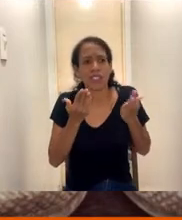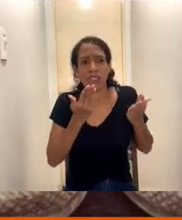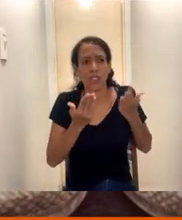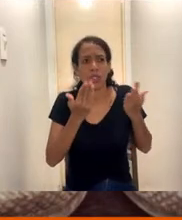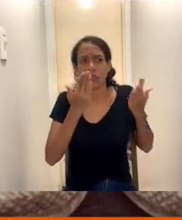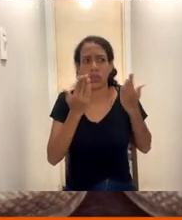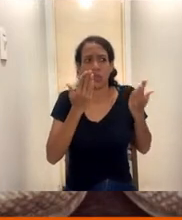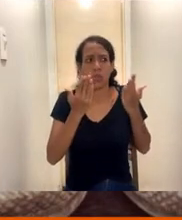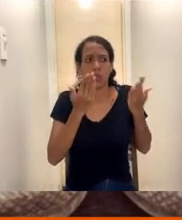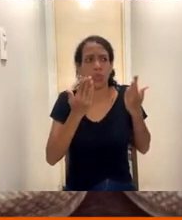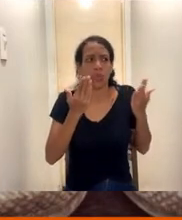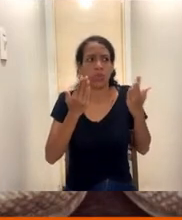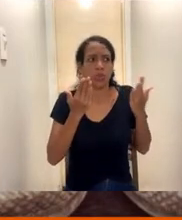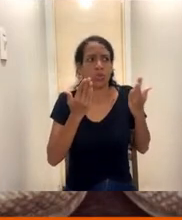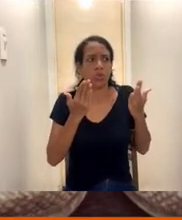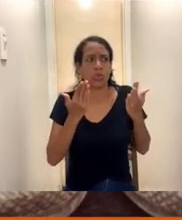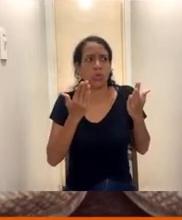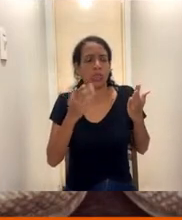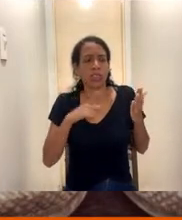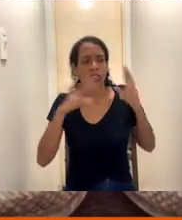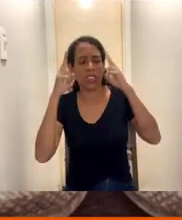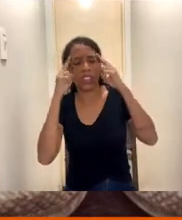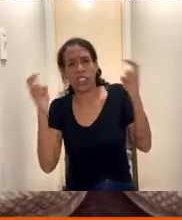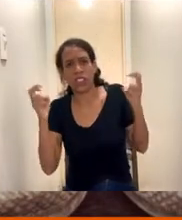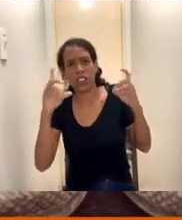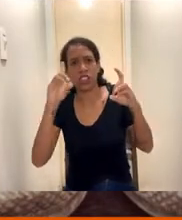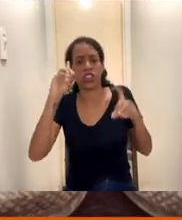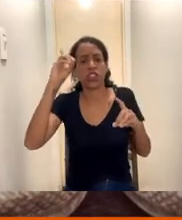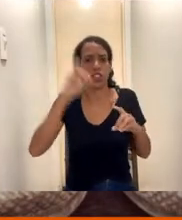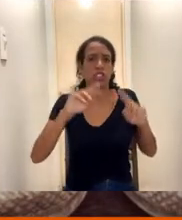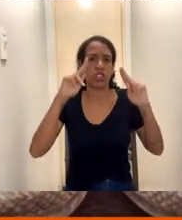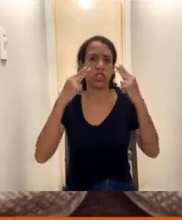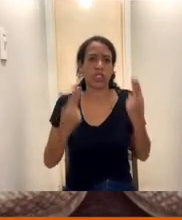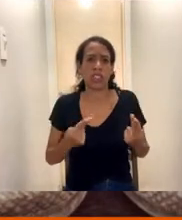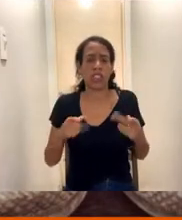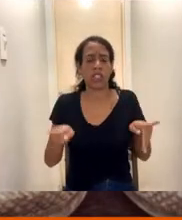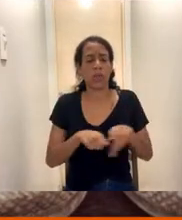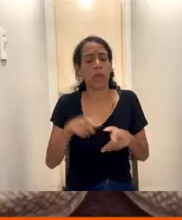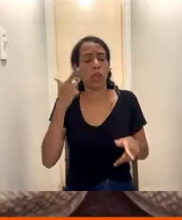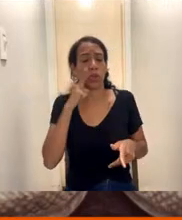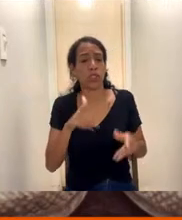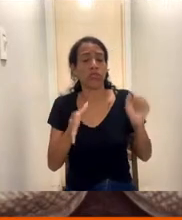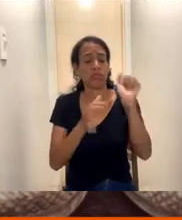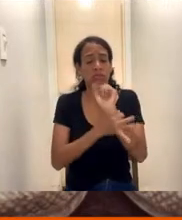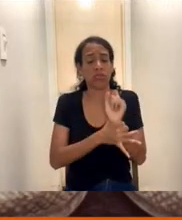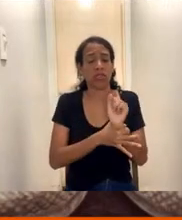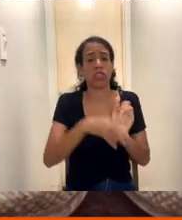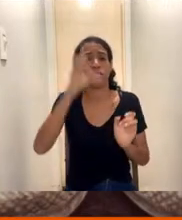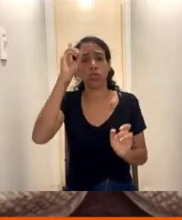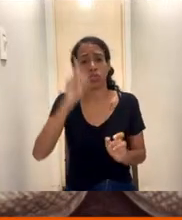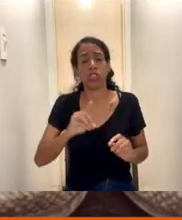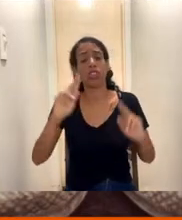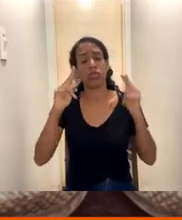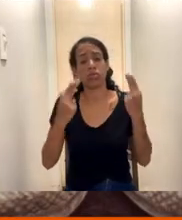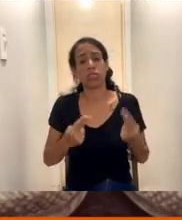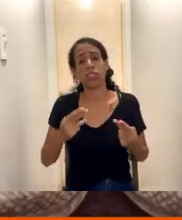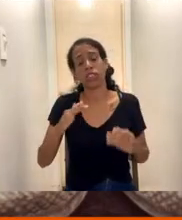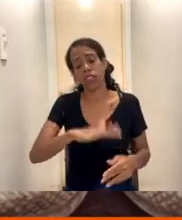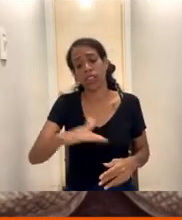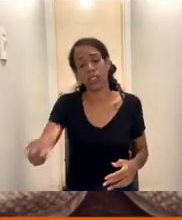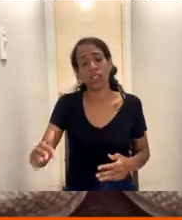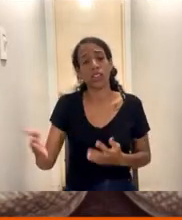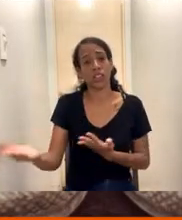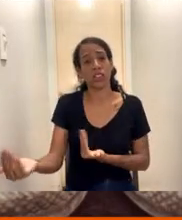direitos dirigida aos órgãos do sistema de garantia de direitos de crianças e adolescentes em caso de situações de